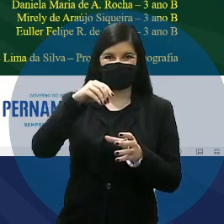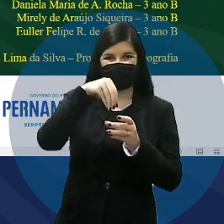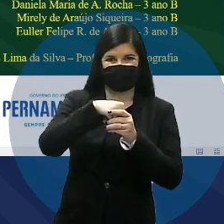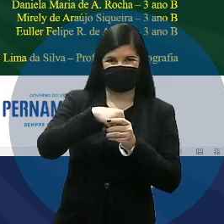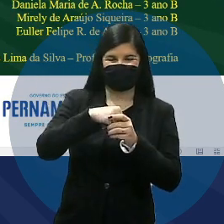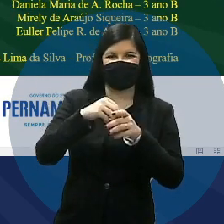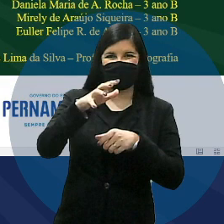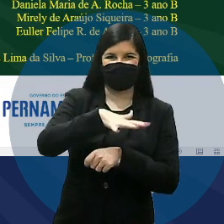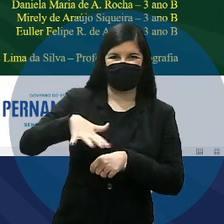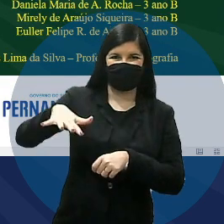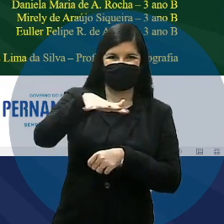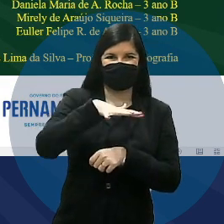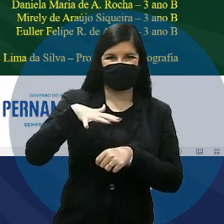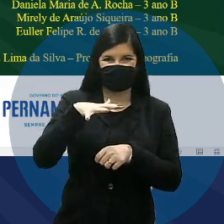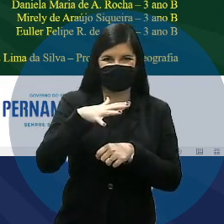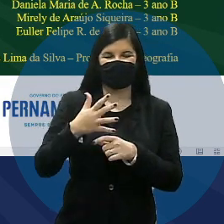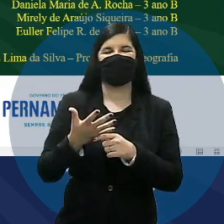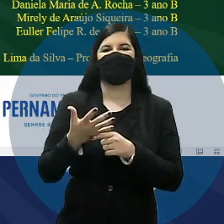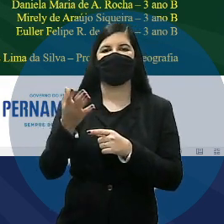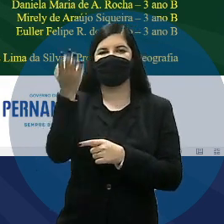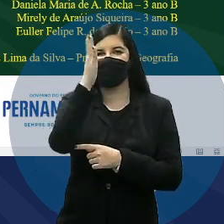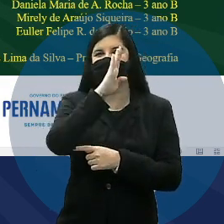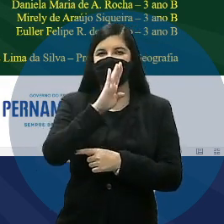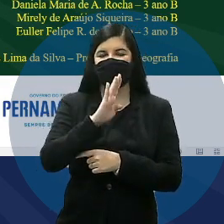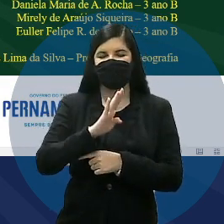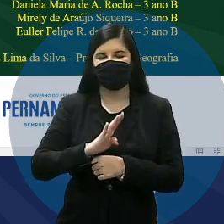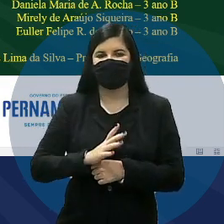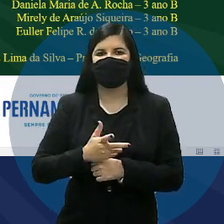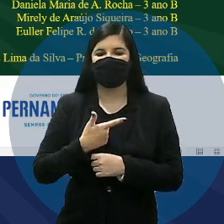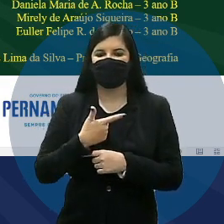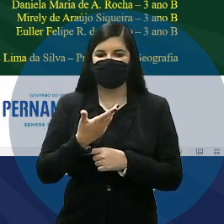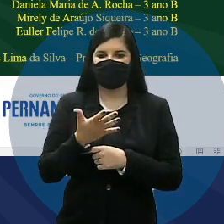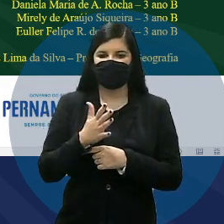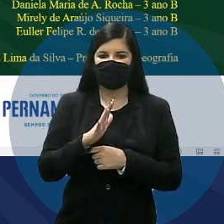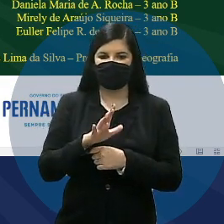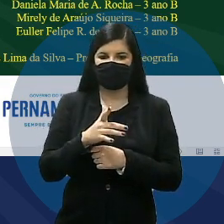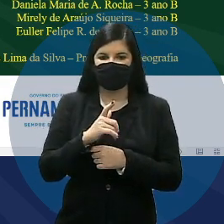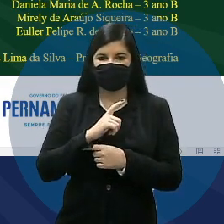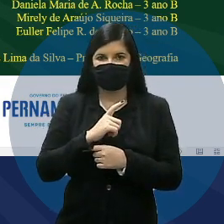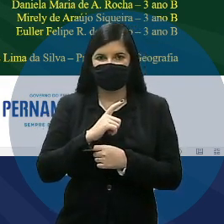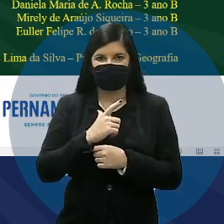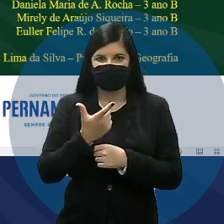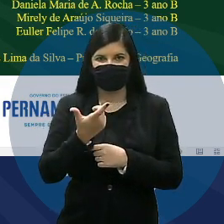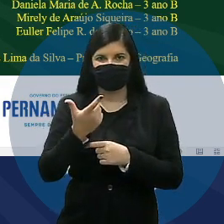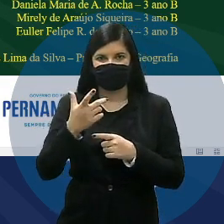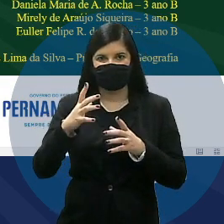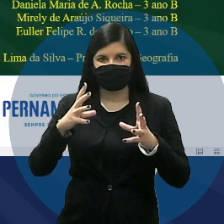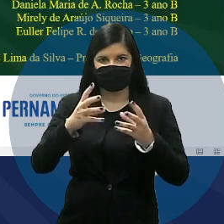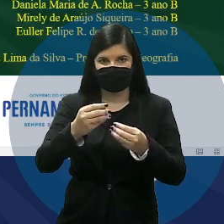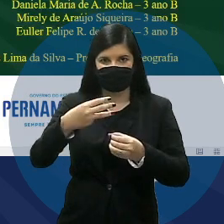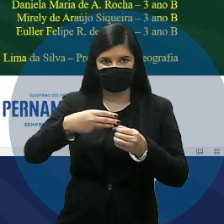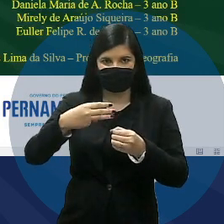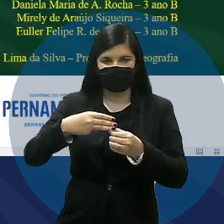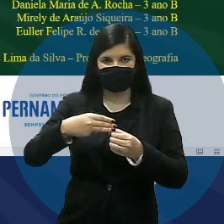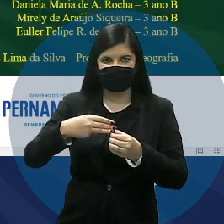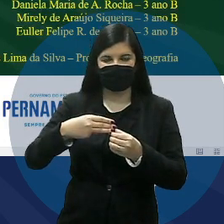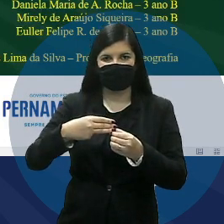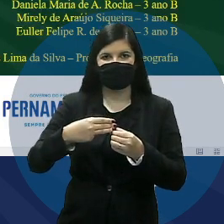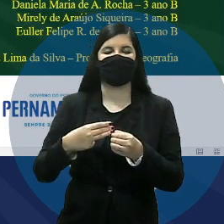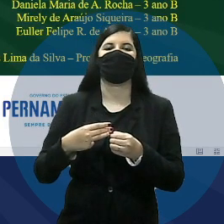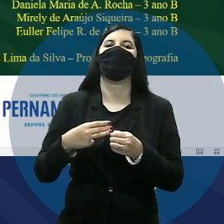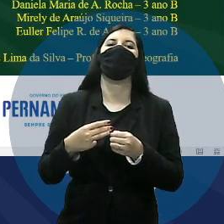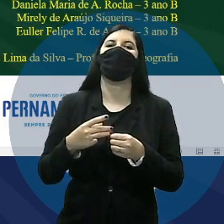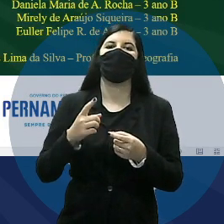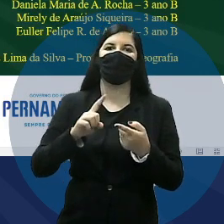geográfica de abrangência do semiárido brasileiro. Isso foi reconhecido e definido pelo Ministério da Integração em 2005, e